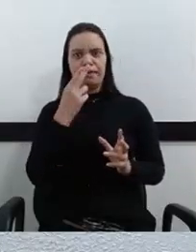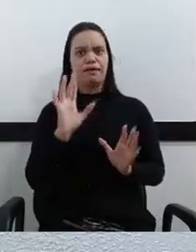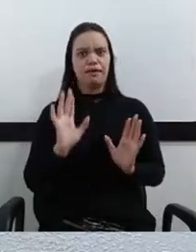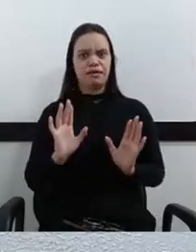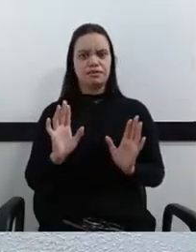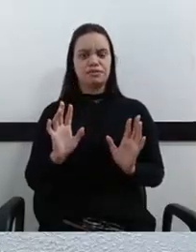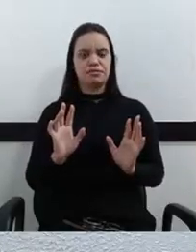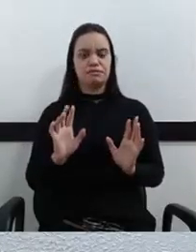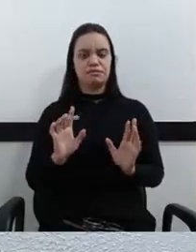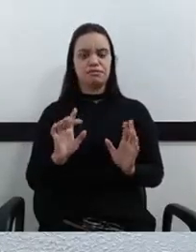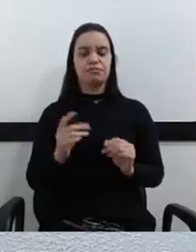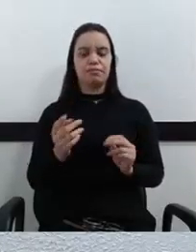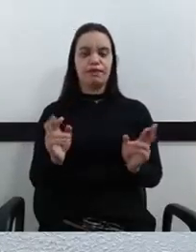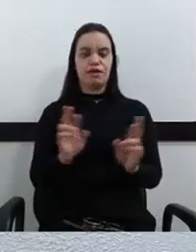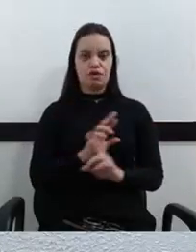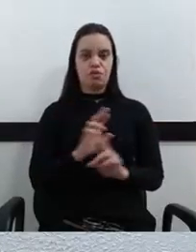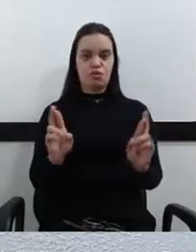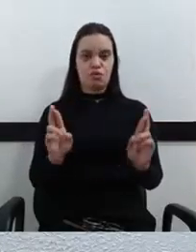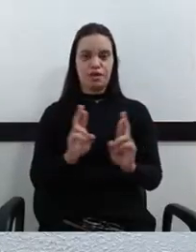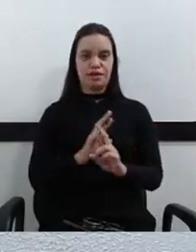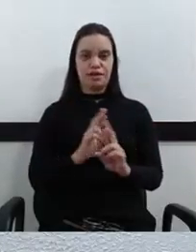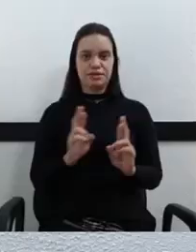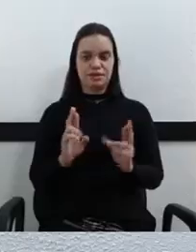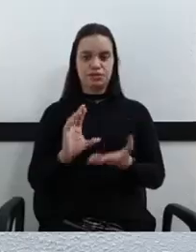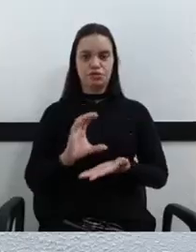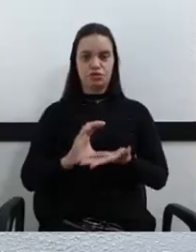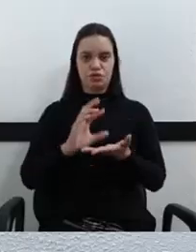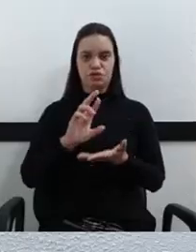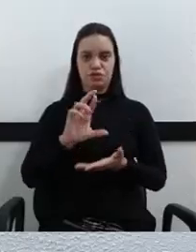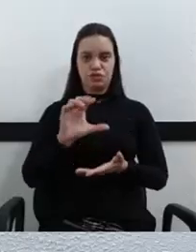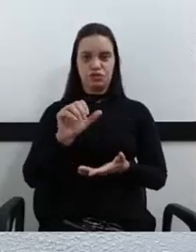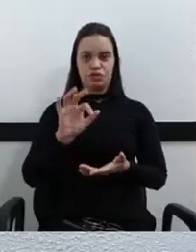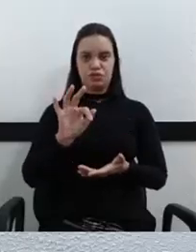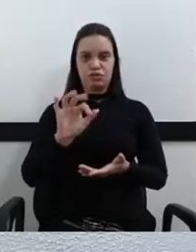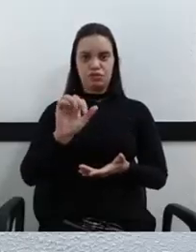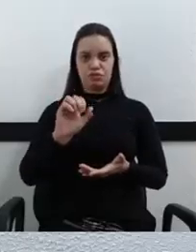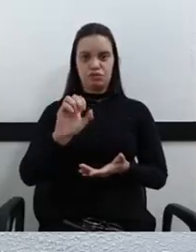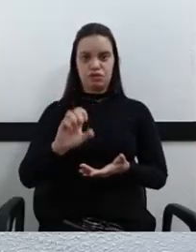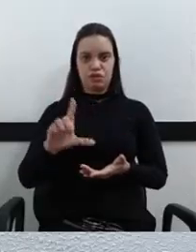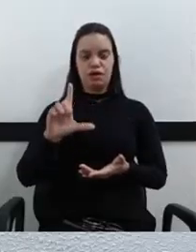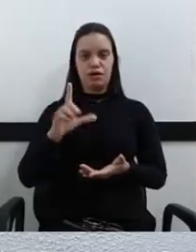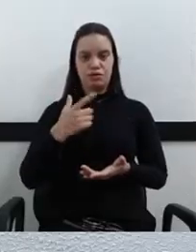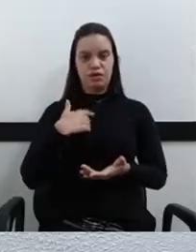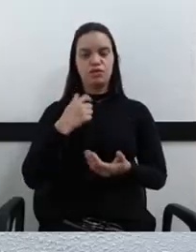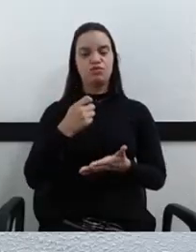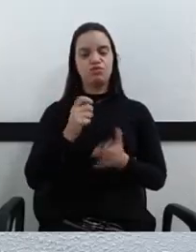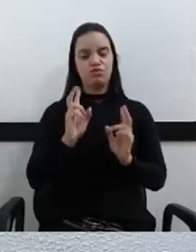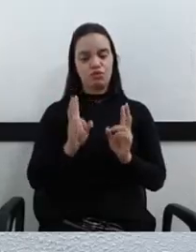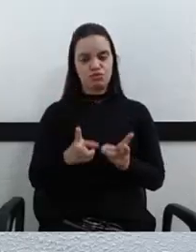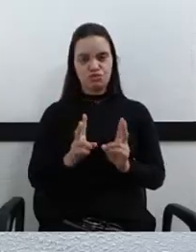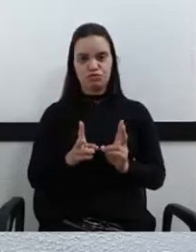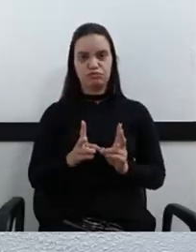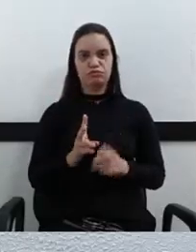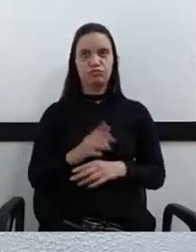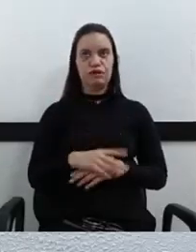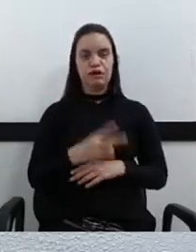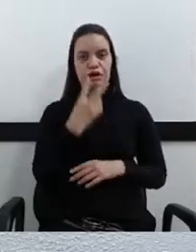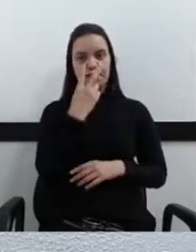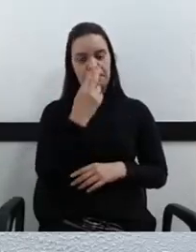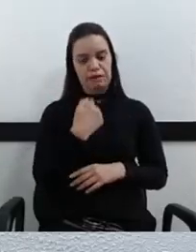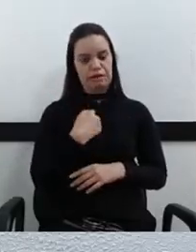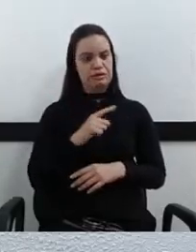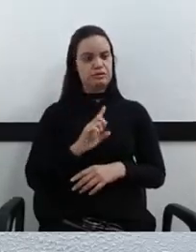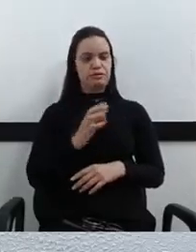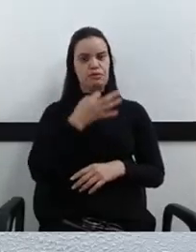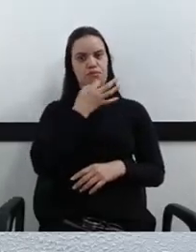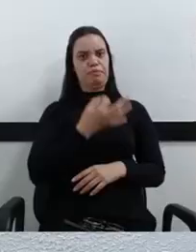Com relação à manifestação do conselheiro Rafael Camarão, eu insisto, não me parece que